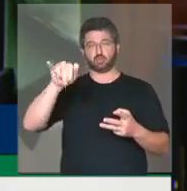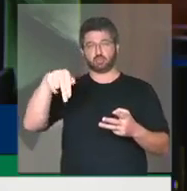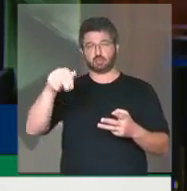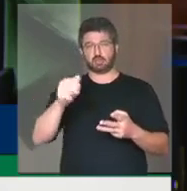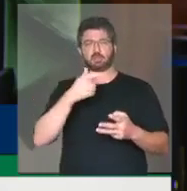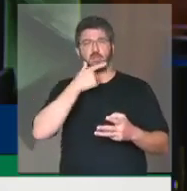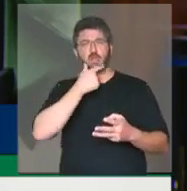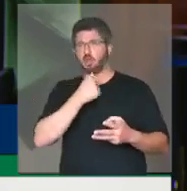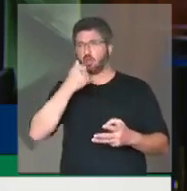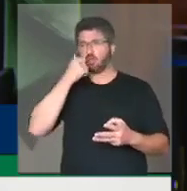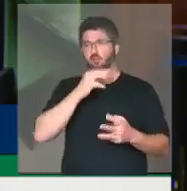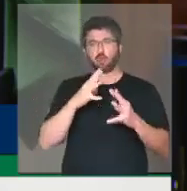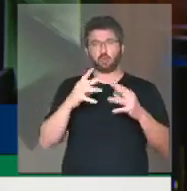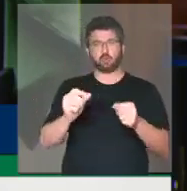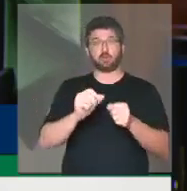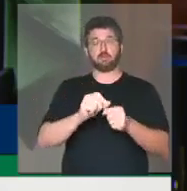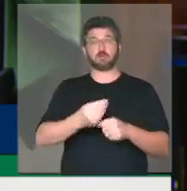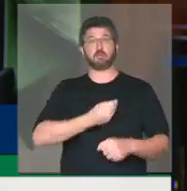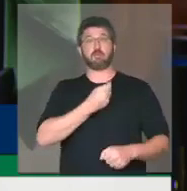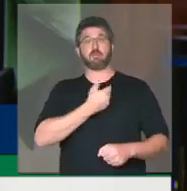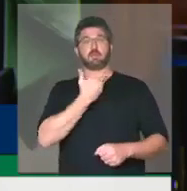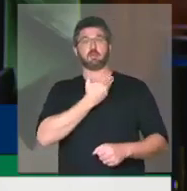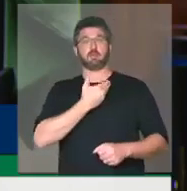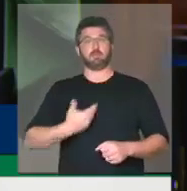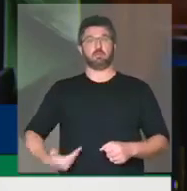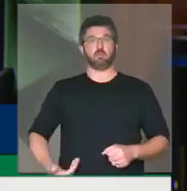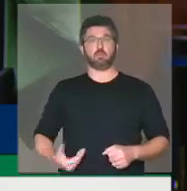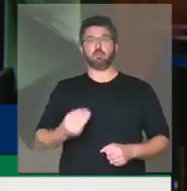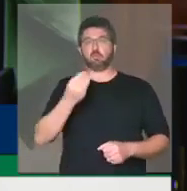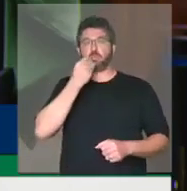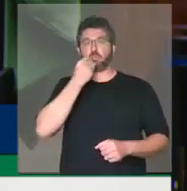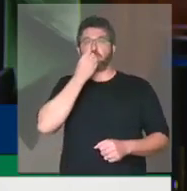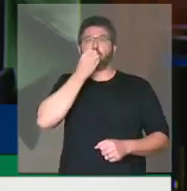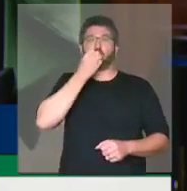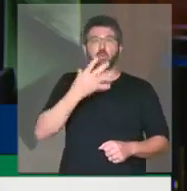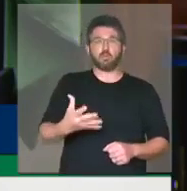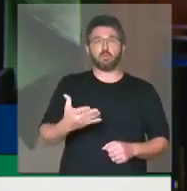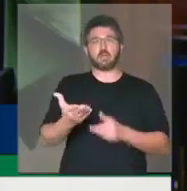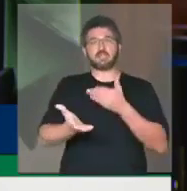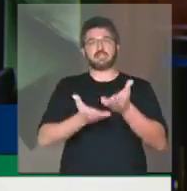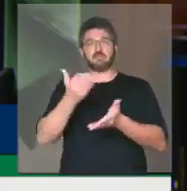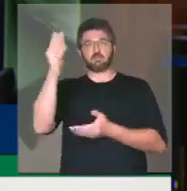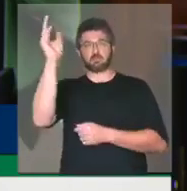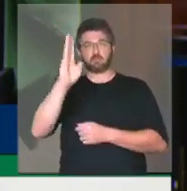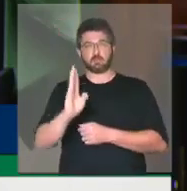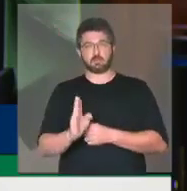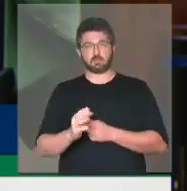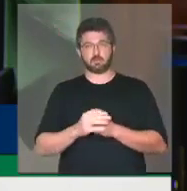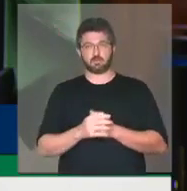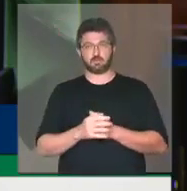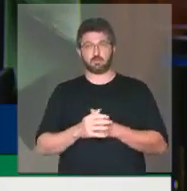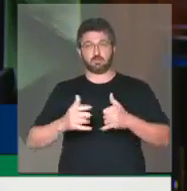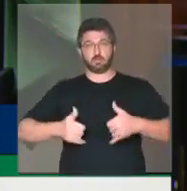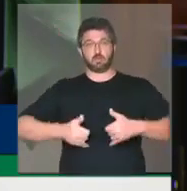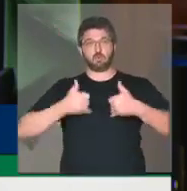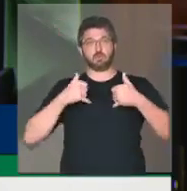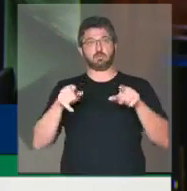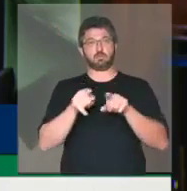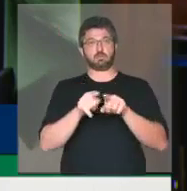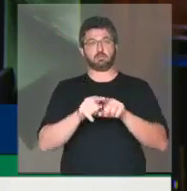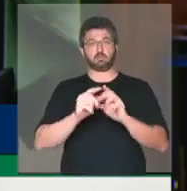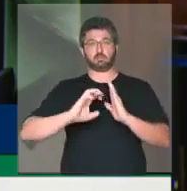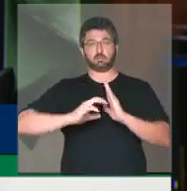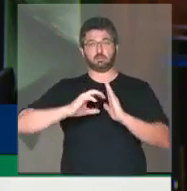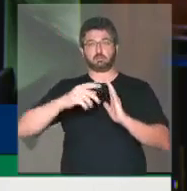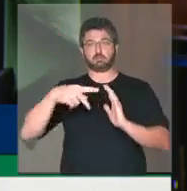mulheres que fizeram da sua vida pública oportunidade de servir ao Brasil. Uma honra também porque o PSB,